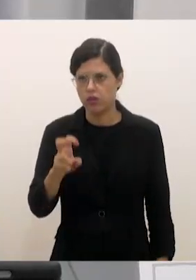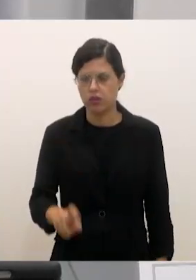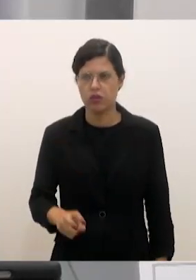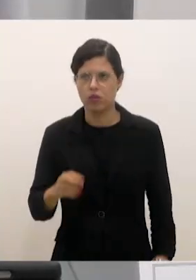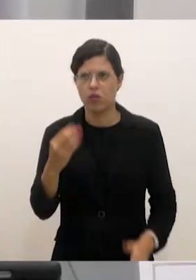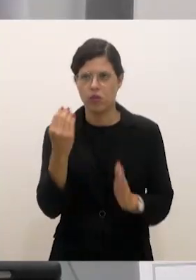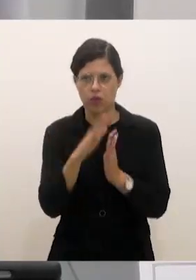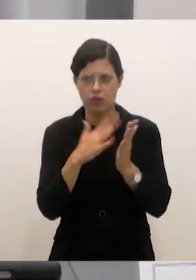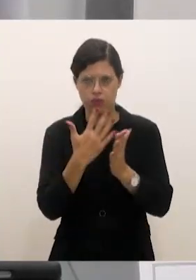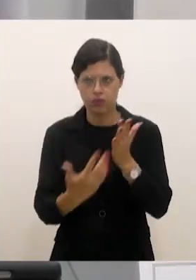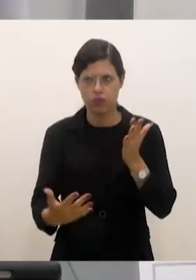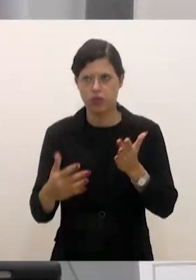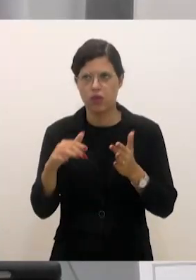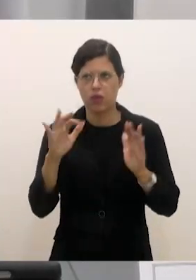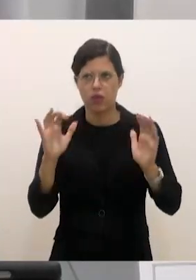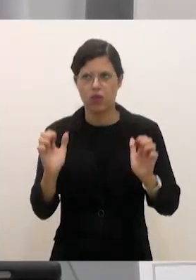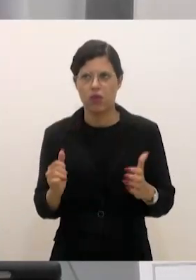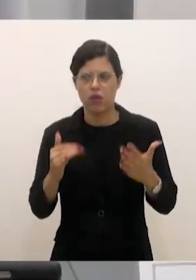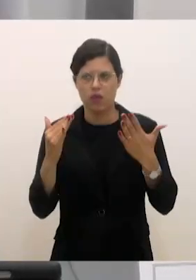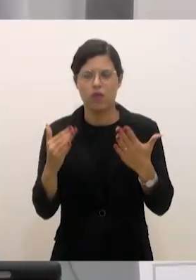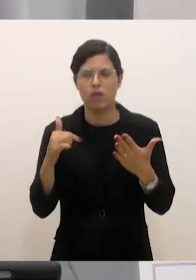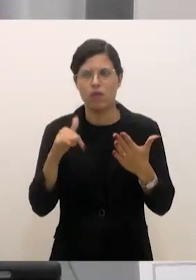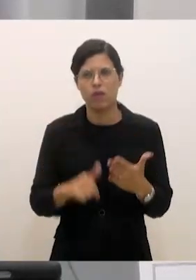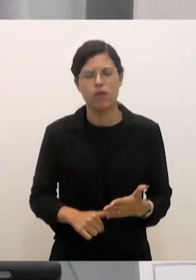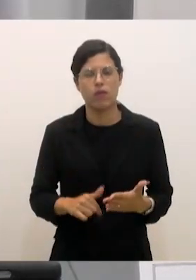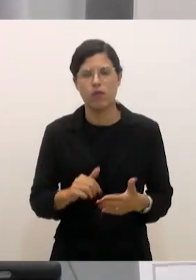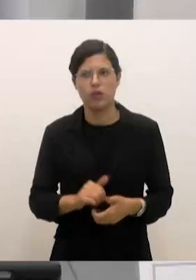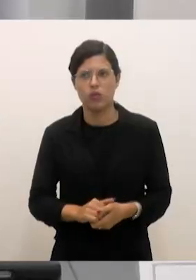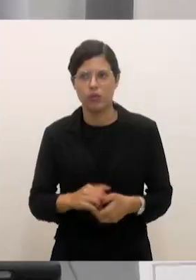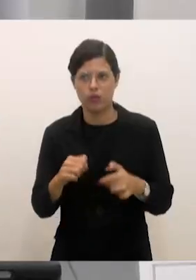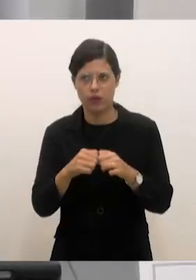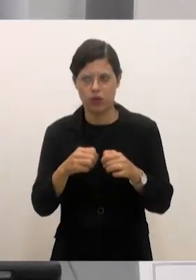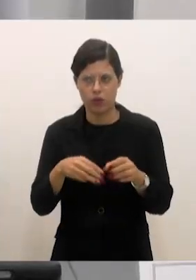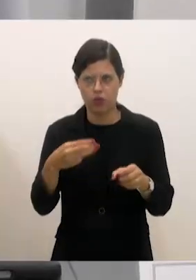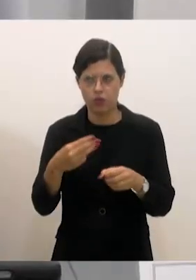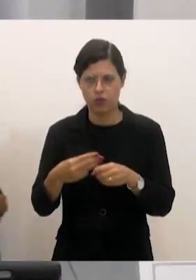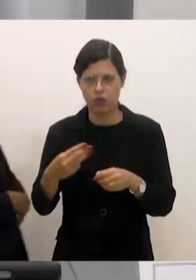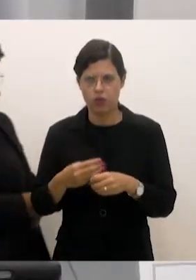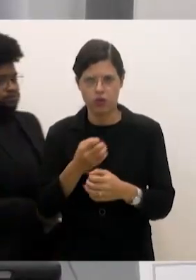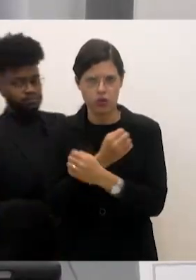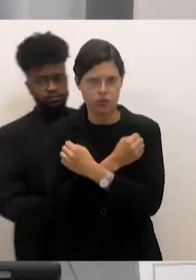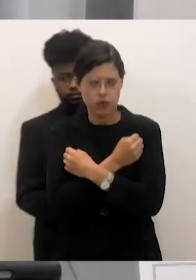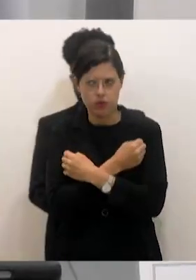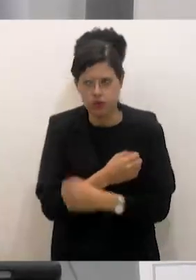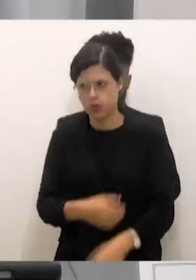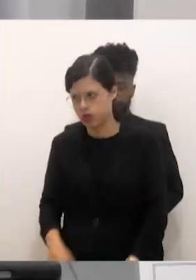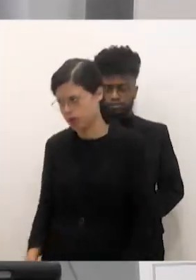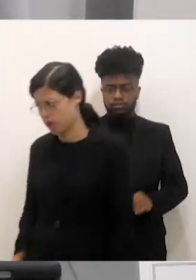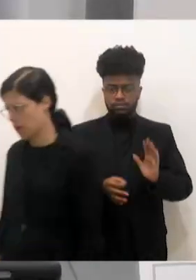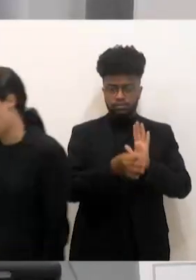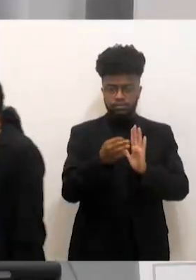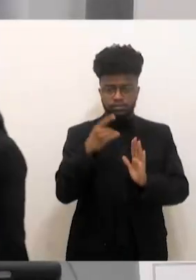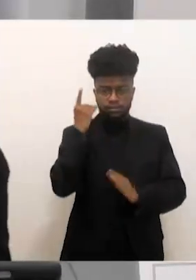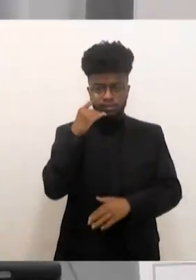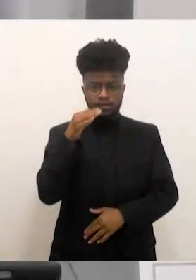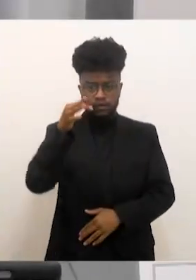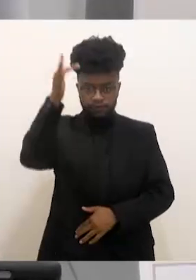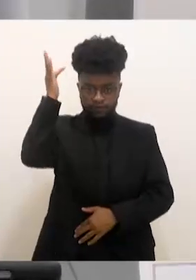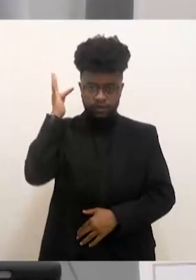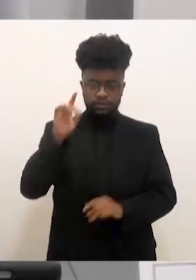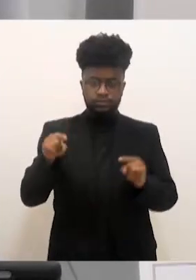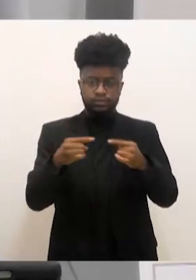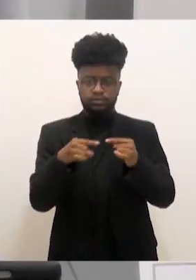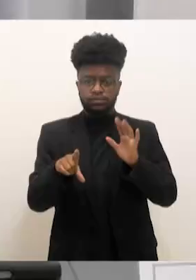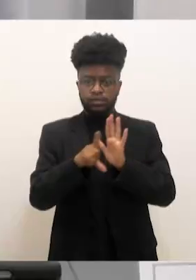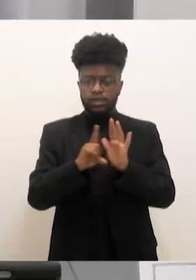Estado do Rio de Janeiro a festa de Nossa Senhora Desatadora dos Nós, realizada no município de Armação dos Búzios. Para aparecer, deputado Fred Pacheco. Aparecer pela